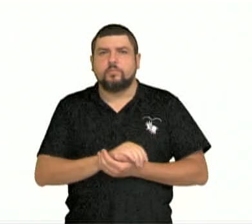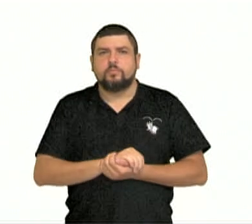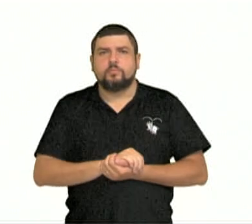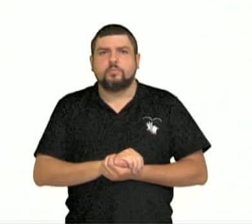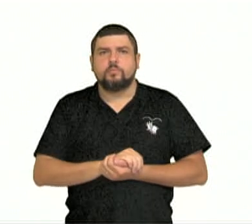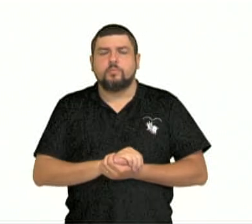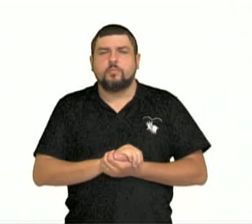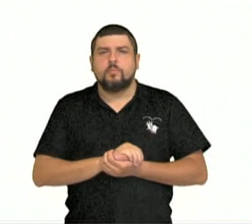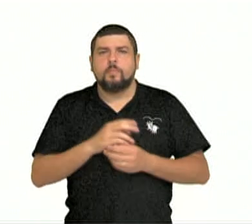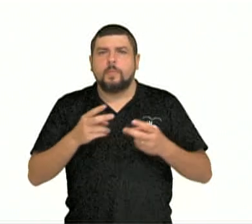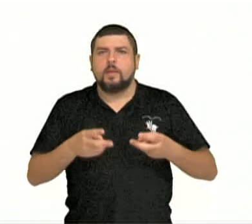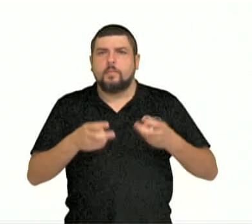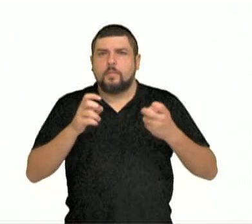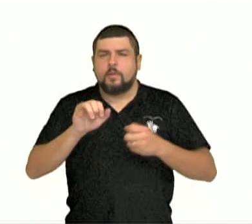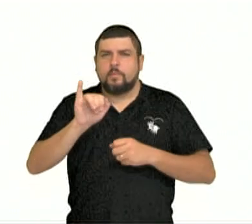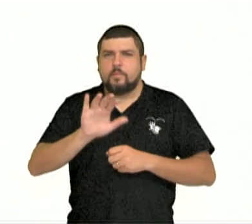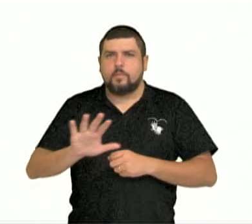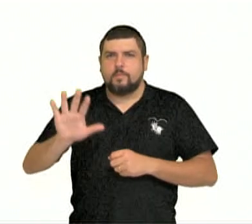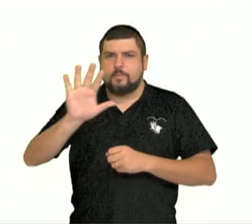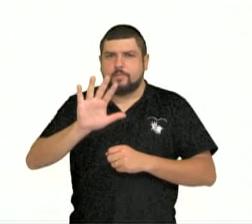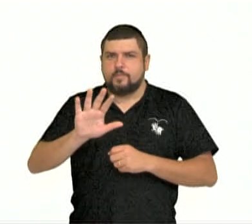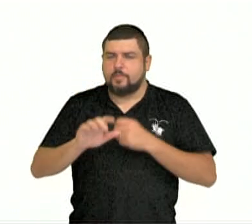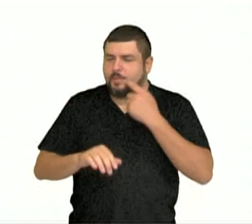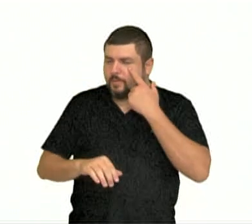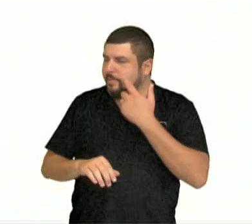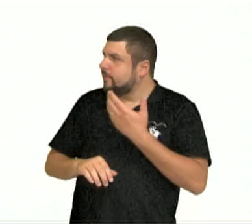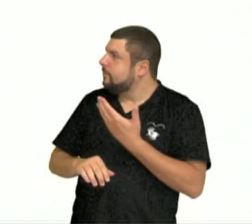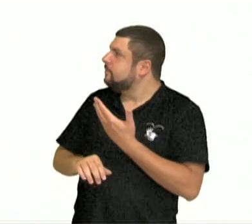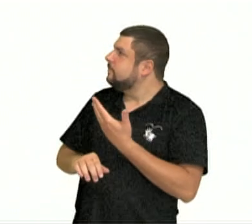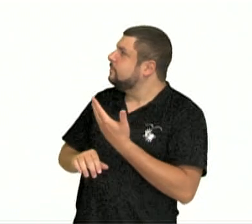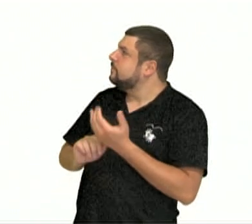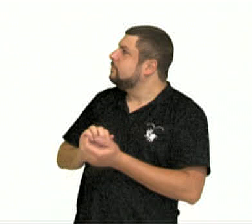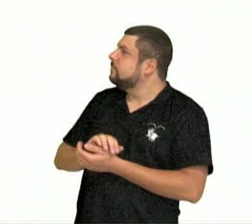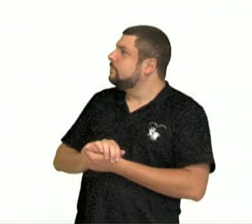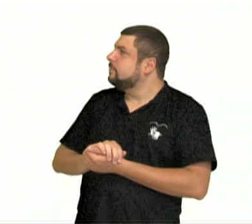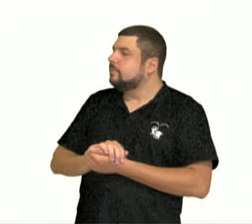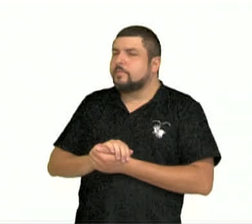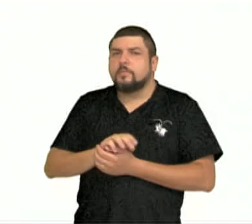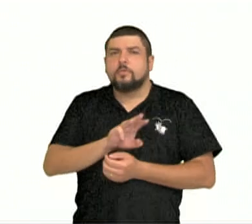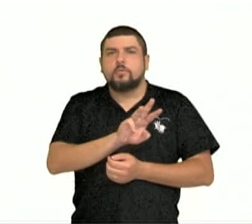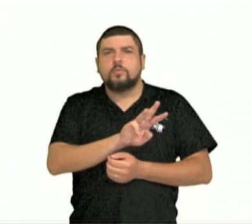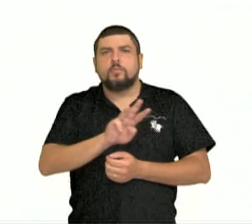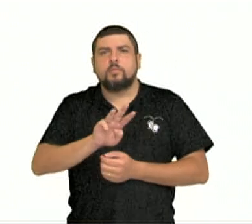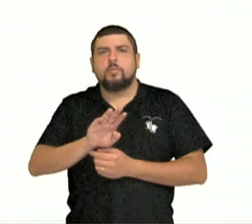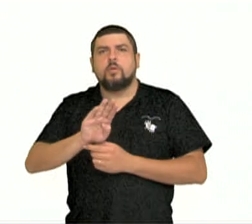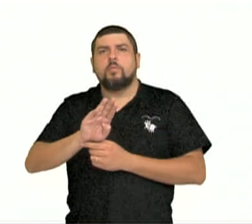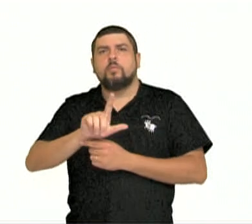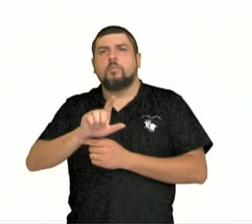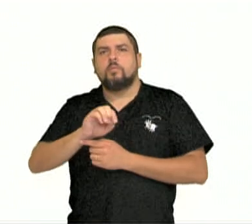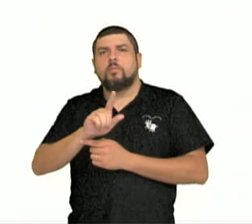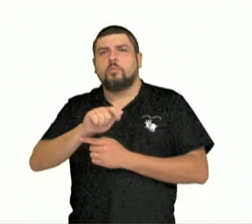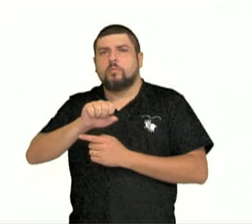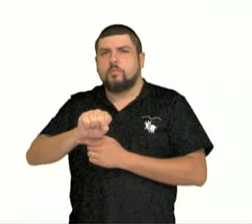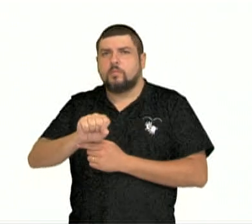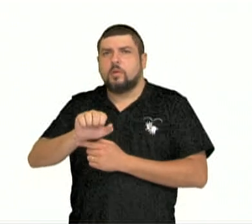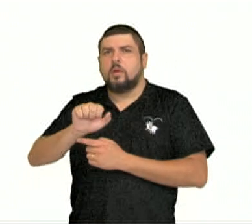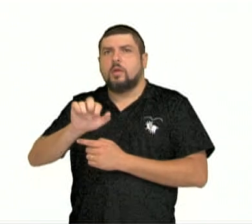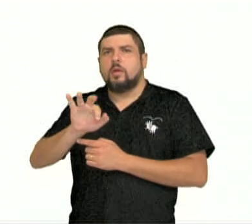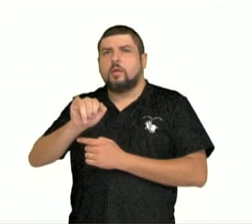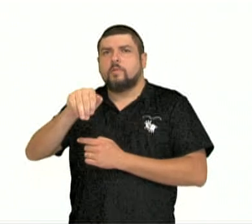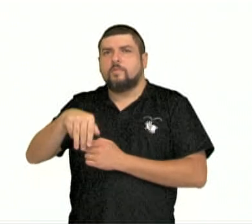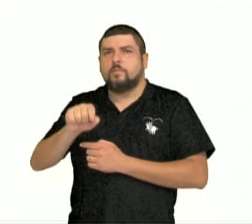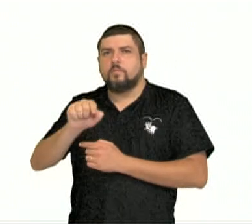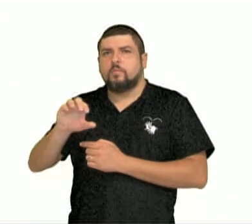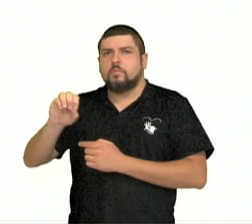não verbal. Estamos vendo aqui uma charge do blogsafim.com. Então, vamos ver o texto